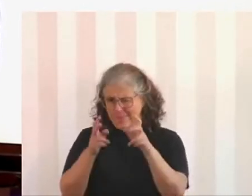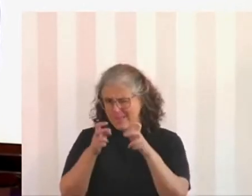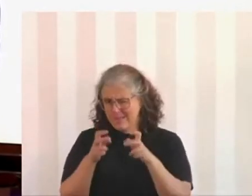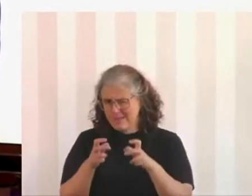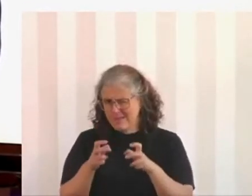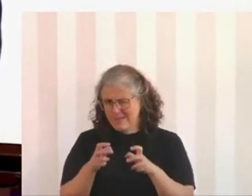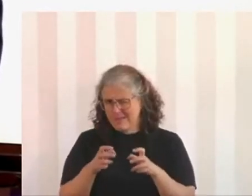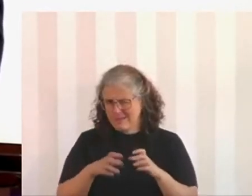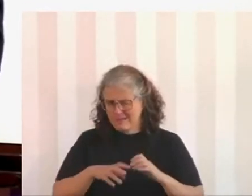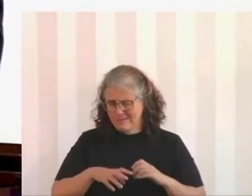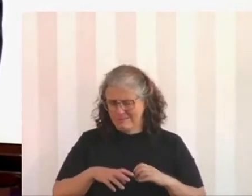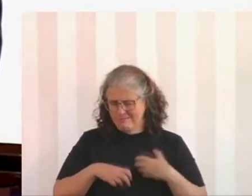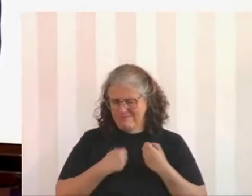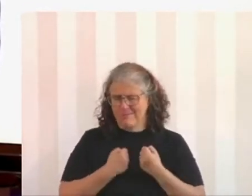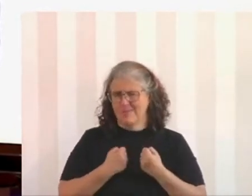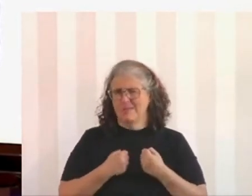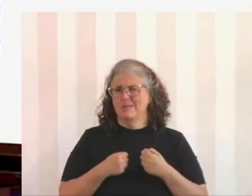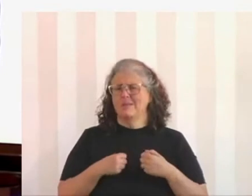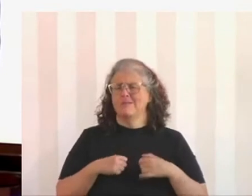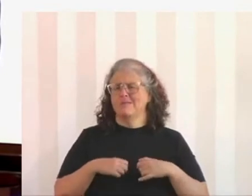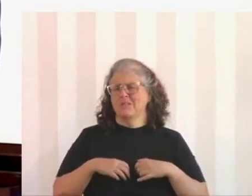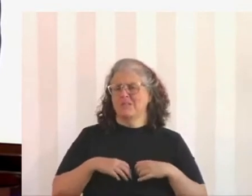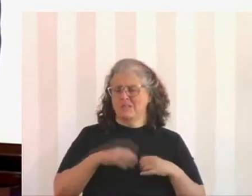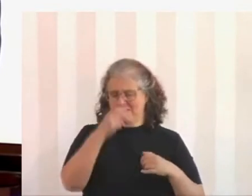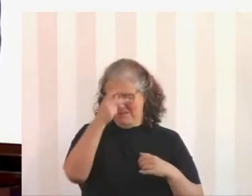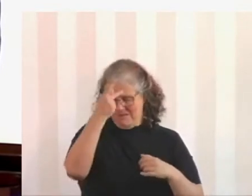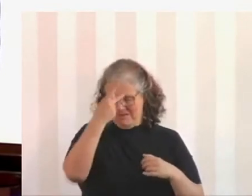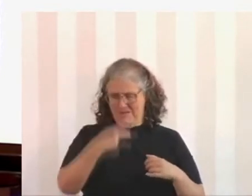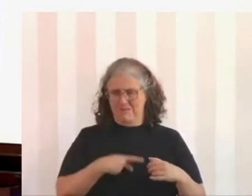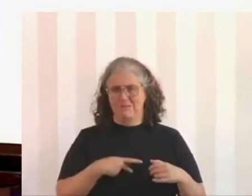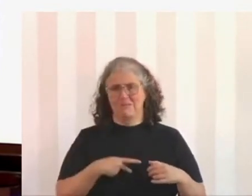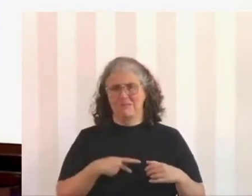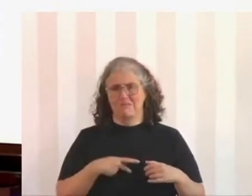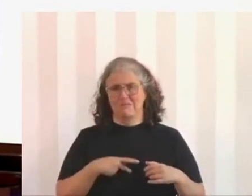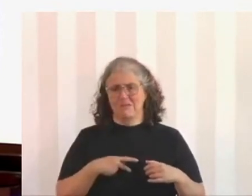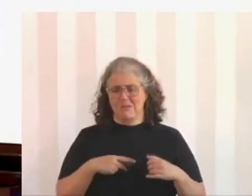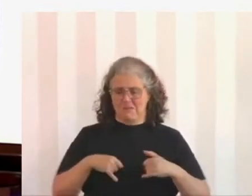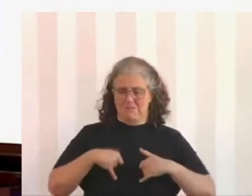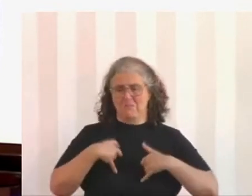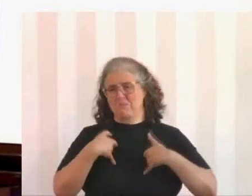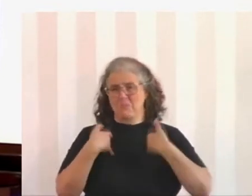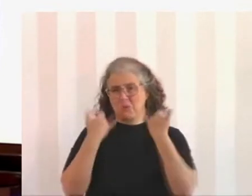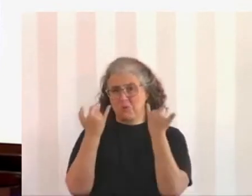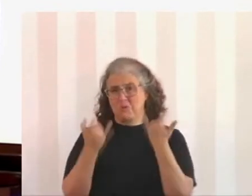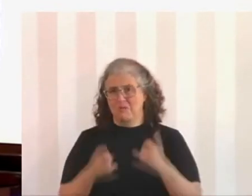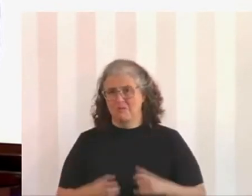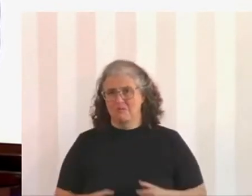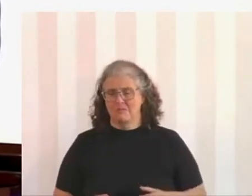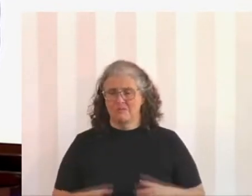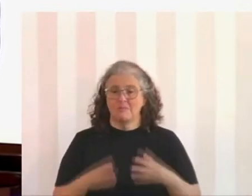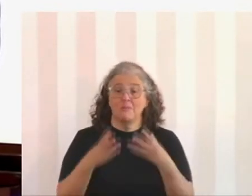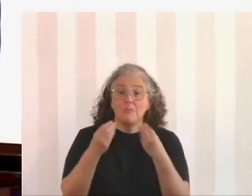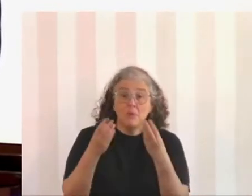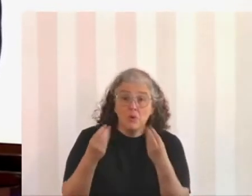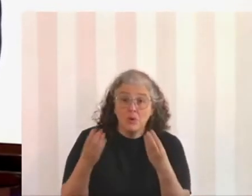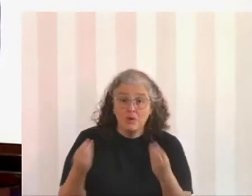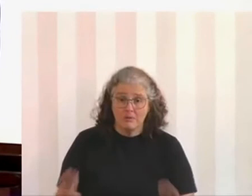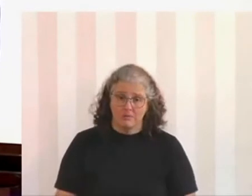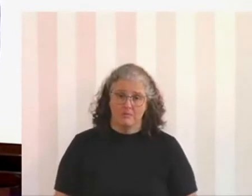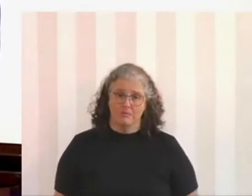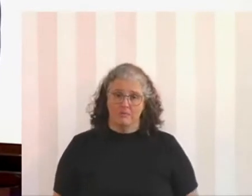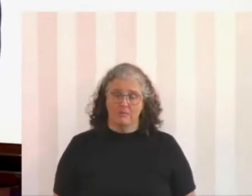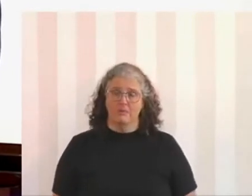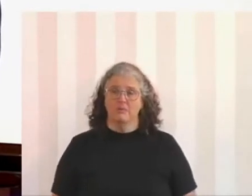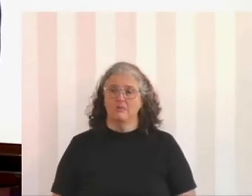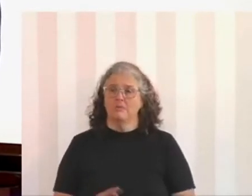Soa um pouco um orgulho? Muito, e muito. Por quê? Porque